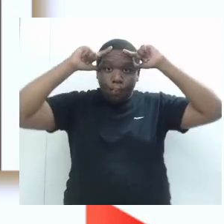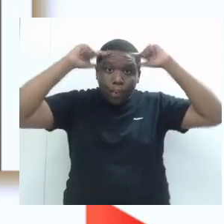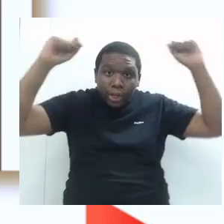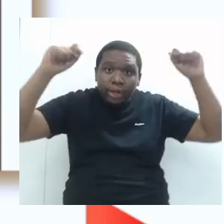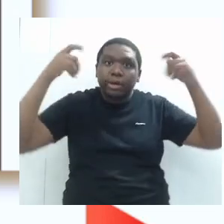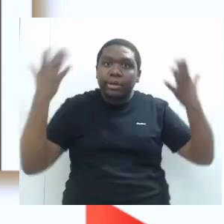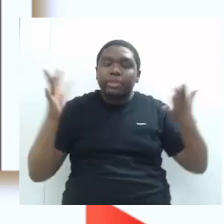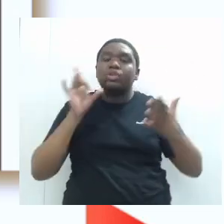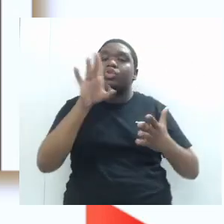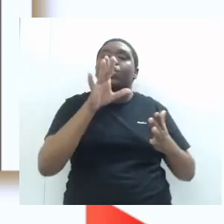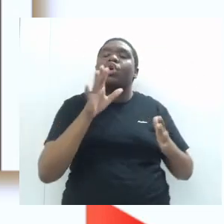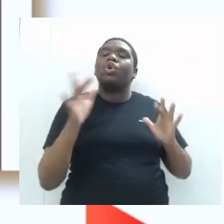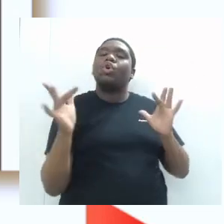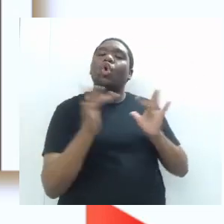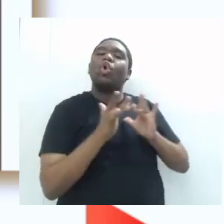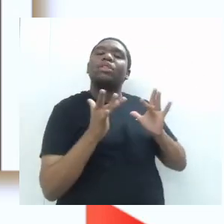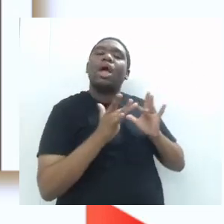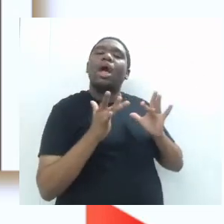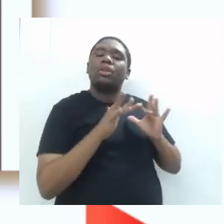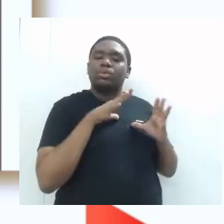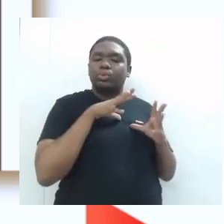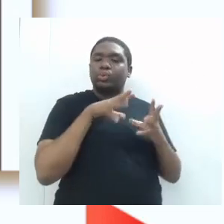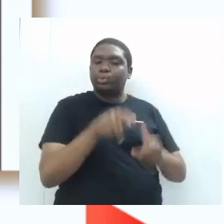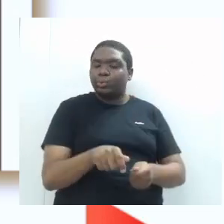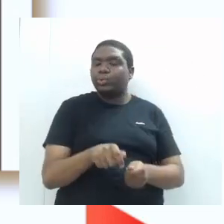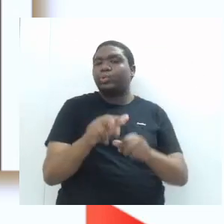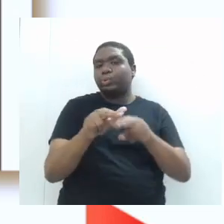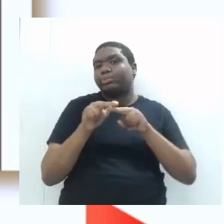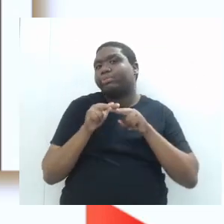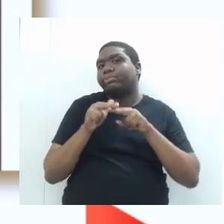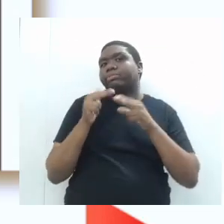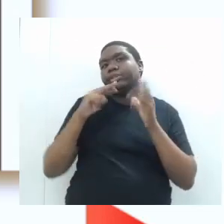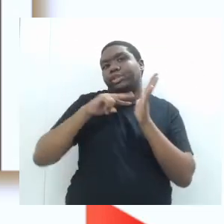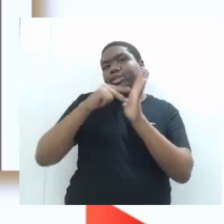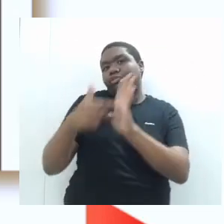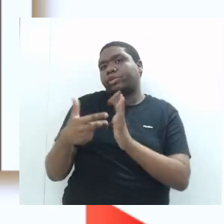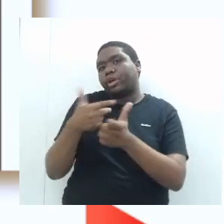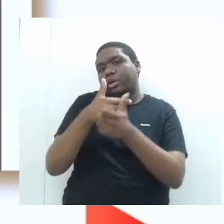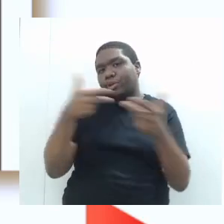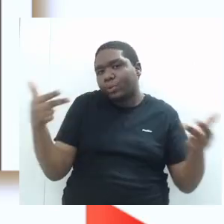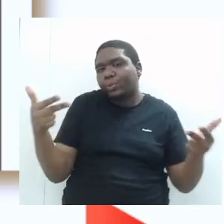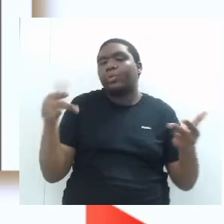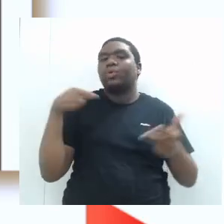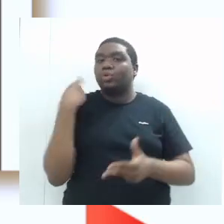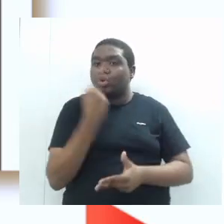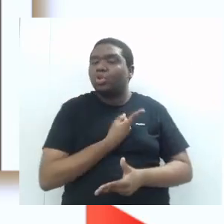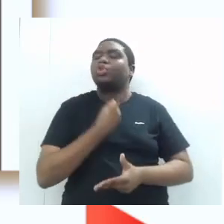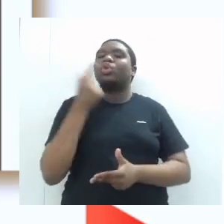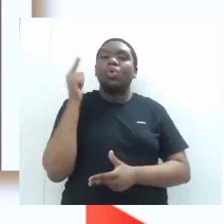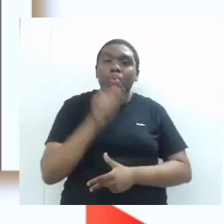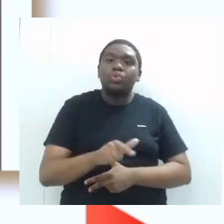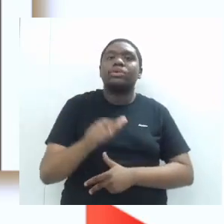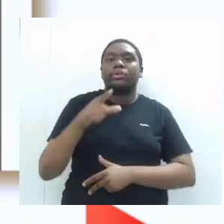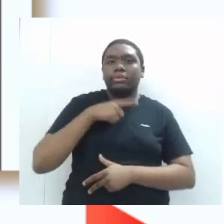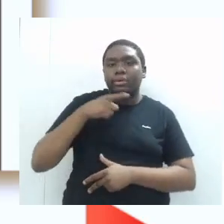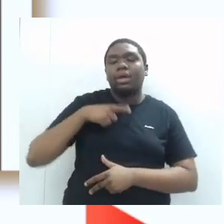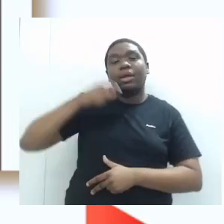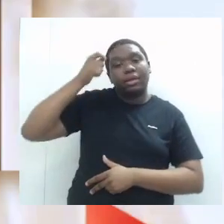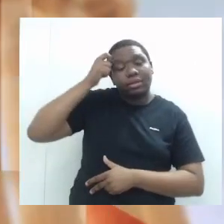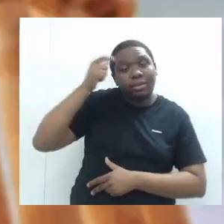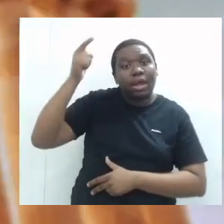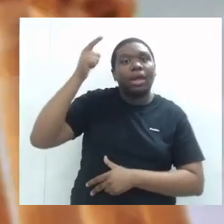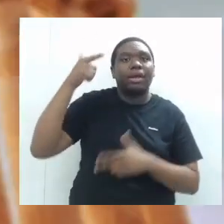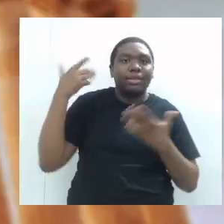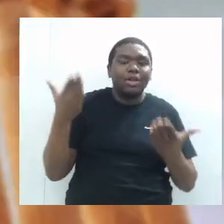o contato com o mundo, por meio dos sentidos, é que iremos construir as ideias. Que tal